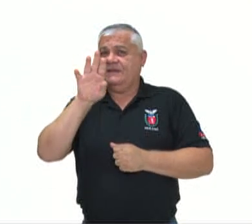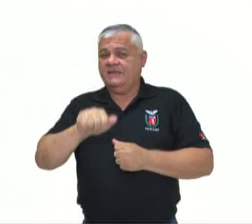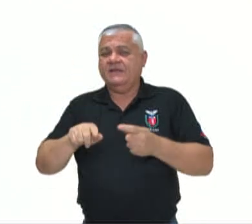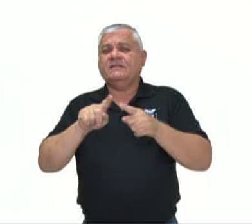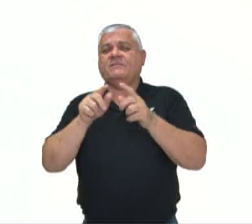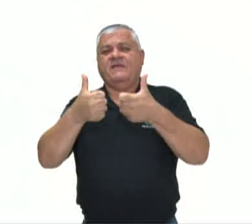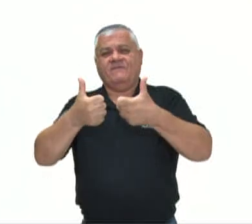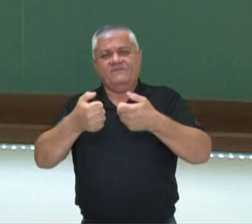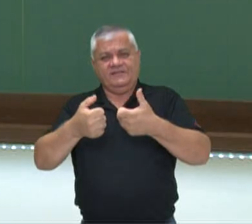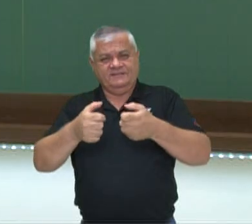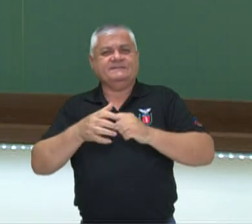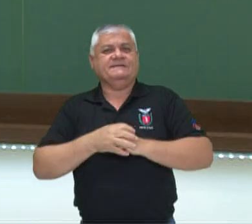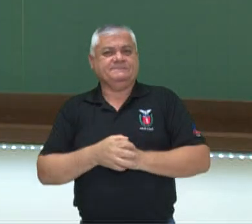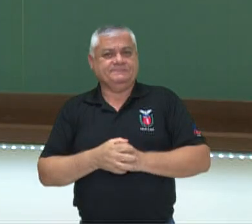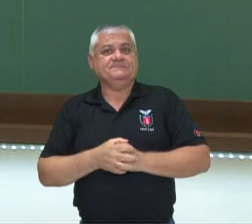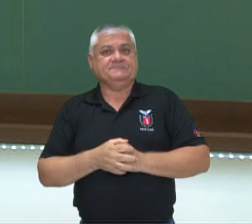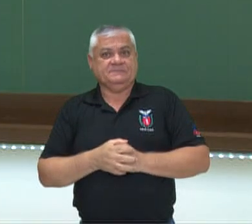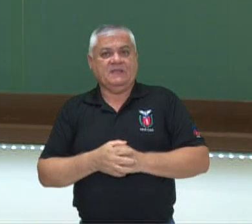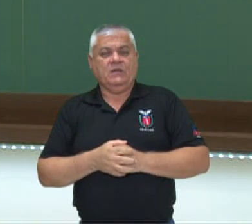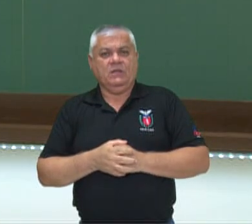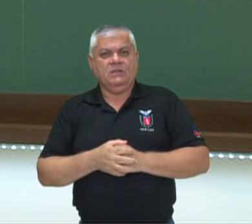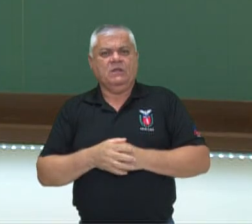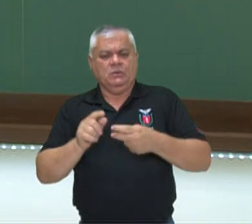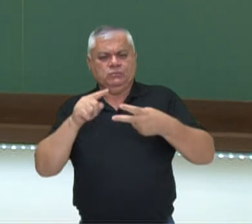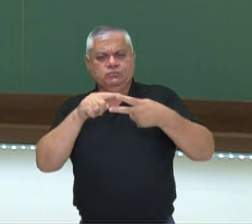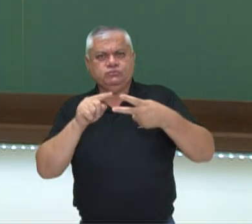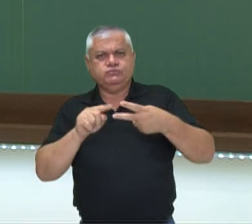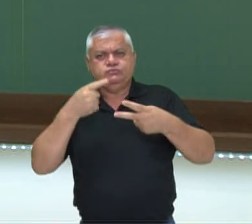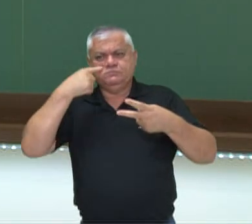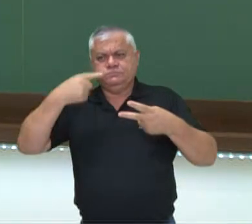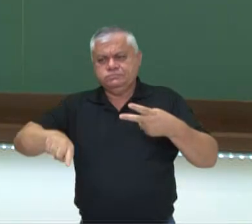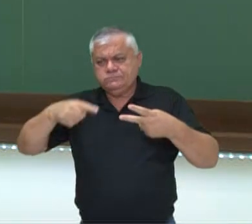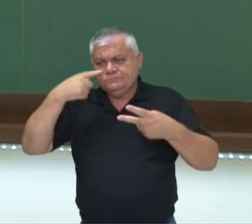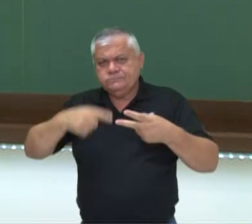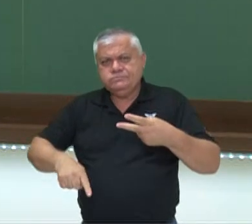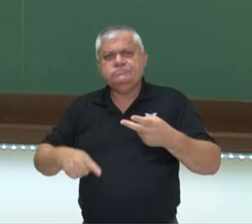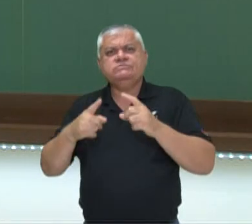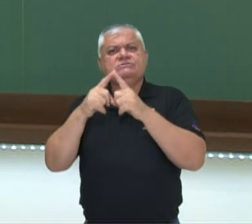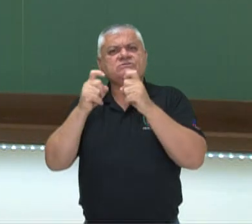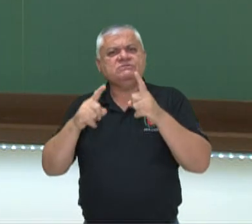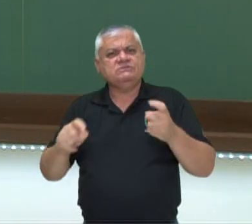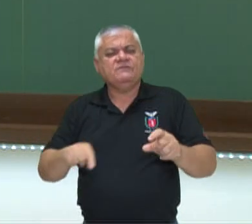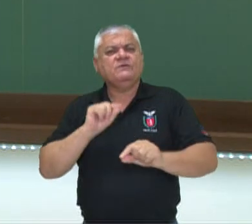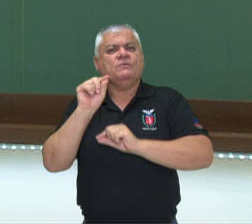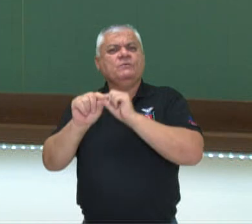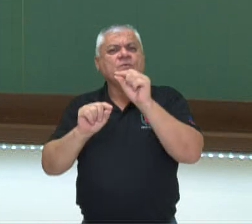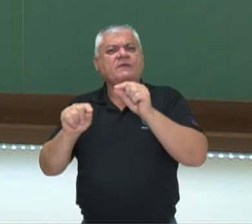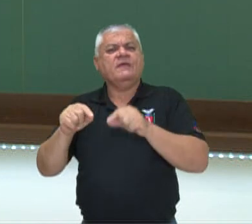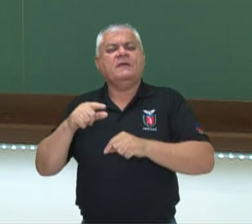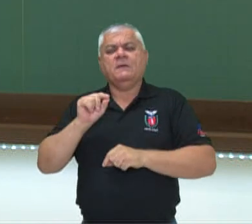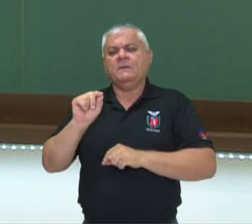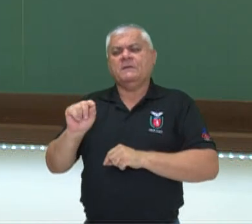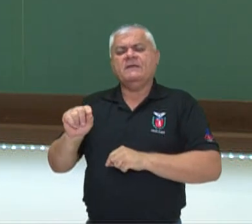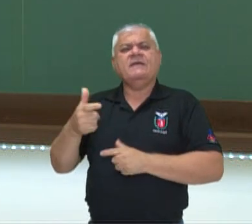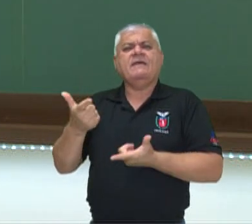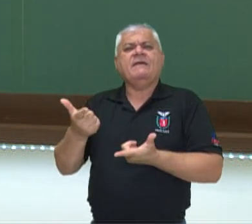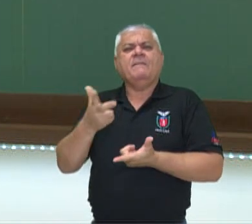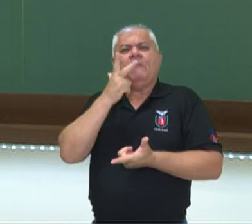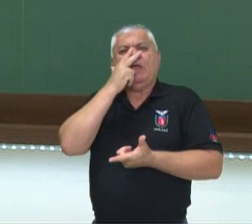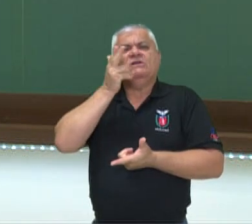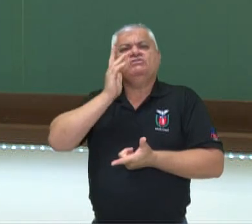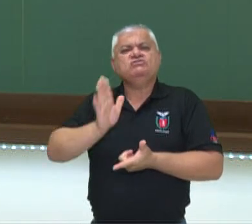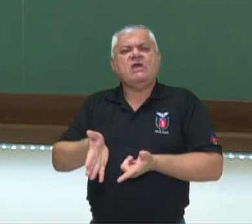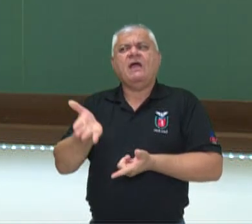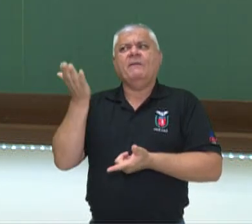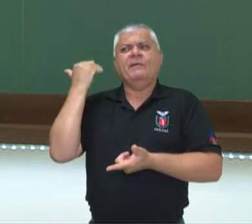não newtoniana. Então, aqui são novas descobertas científicas que colocam em questão aquilo que já